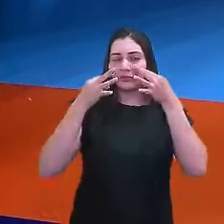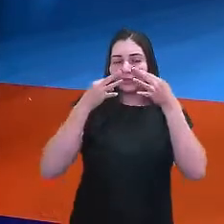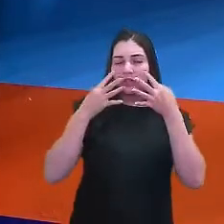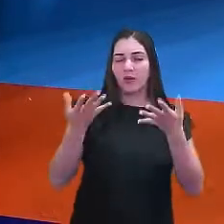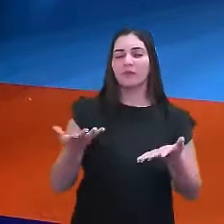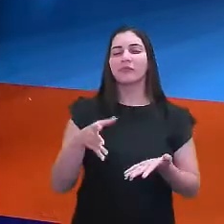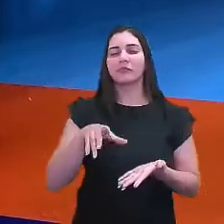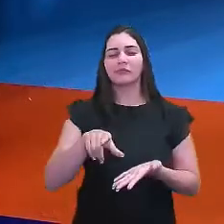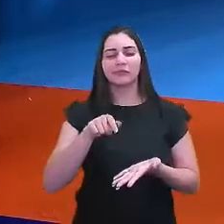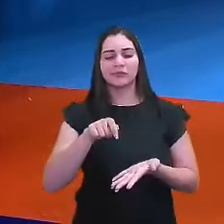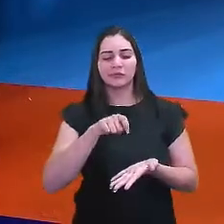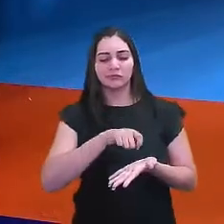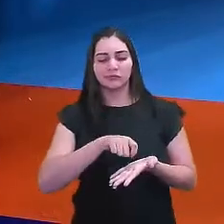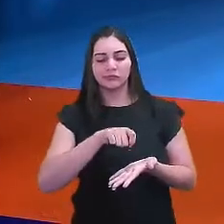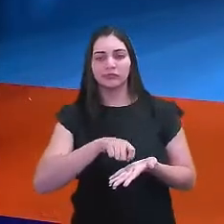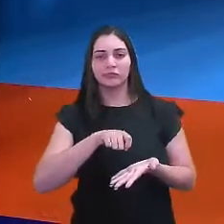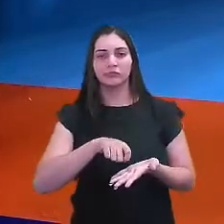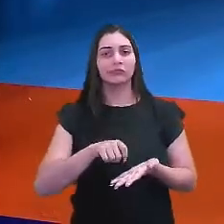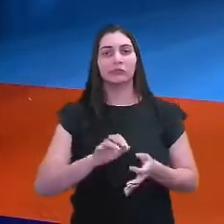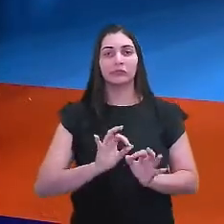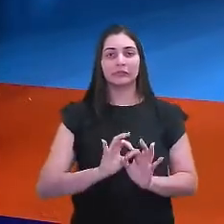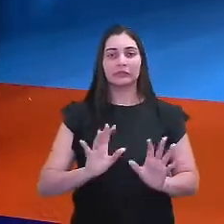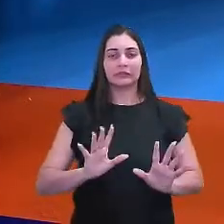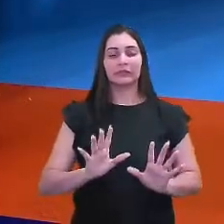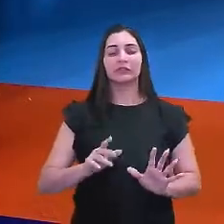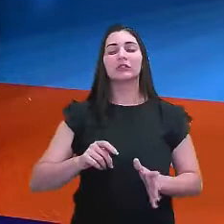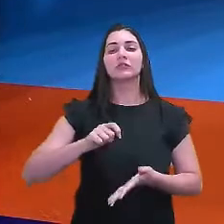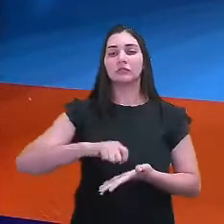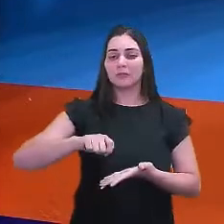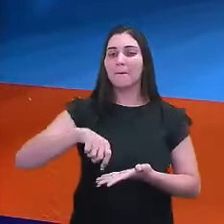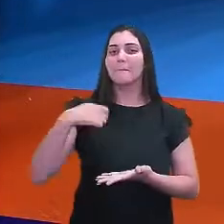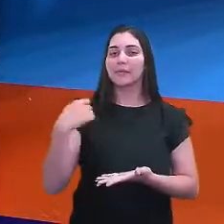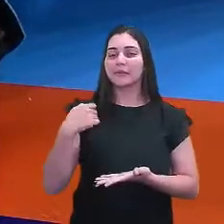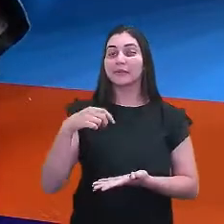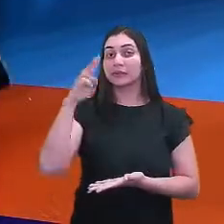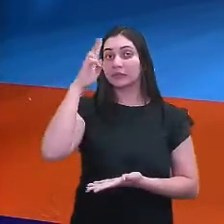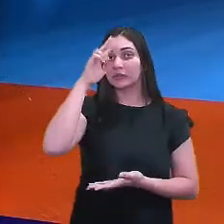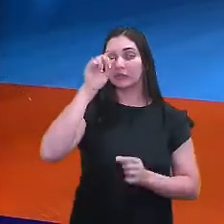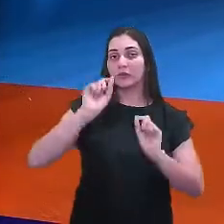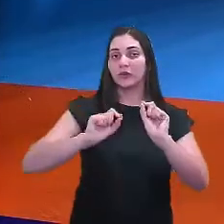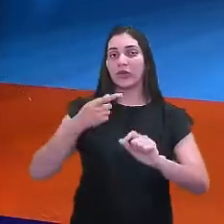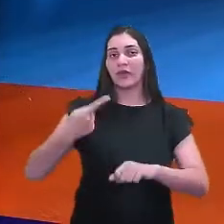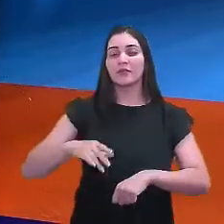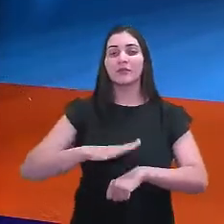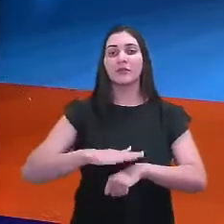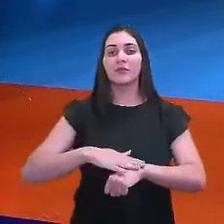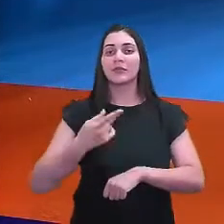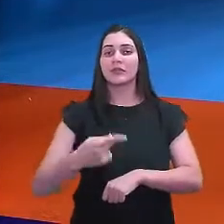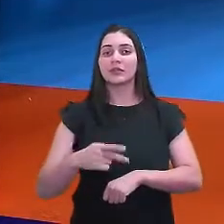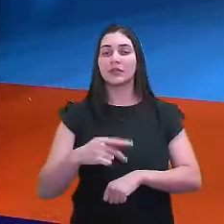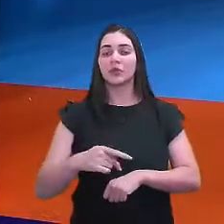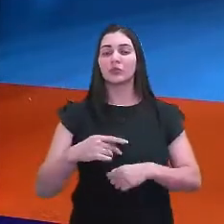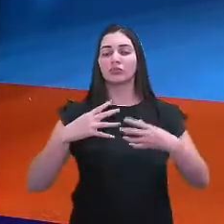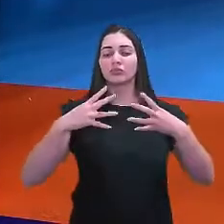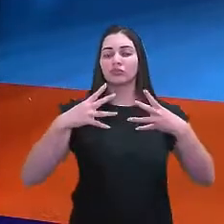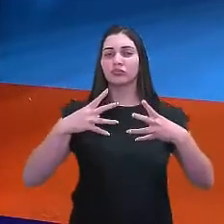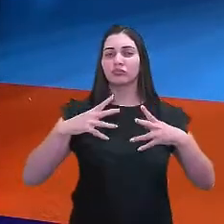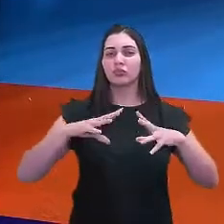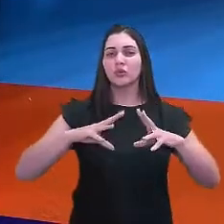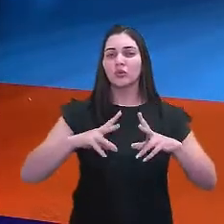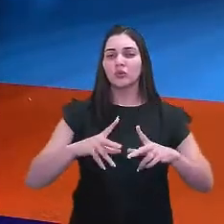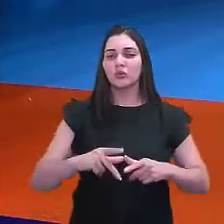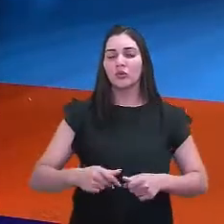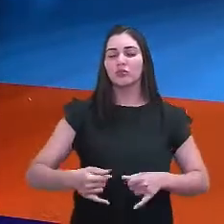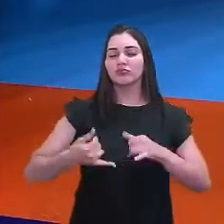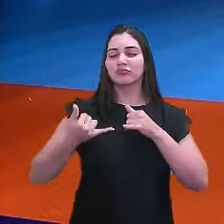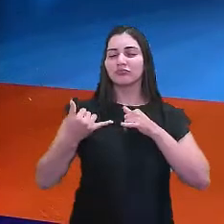pega teu caderno, não deixa de fazer as anotações. E lembra-se, gente, que esse momento aqui é seu. Todo esse gasto de energia tem um propósito,